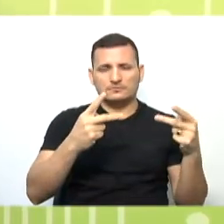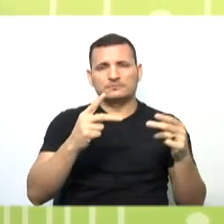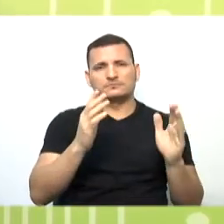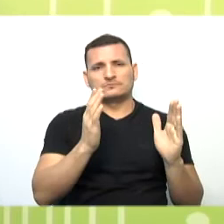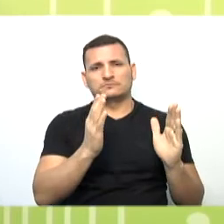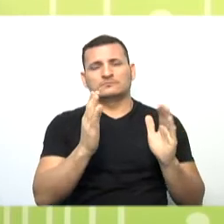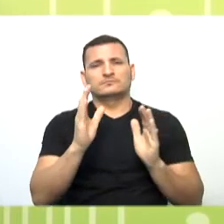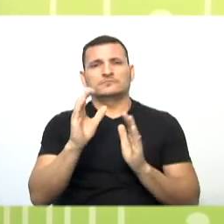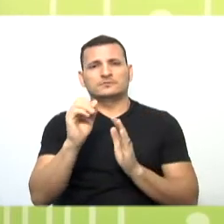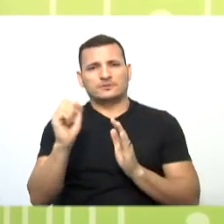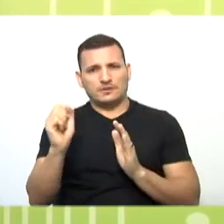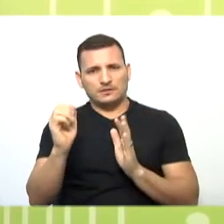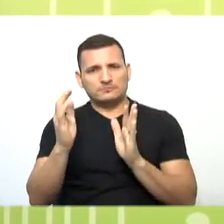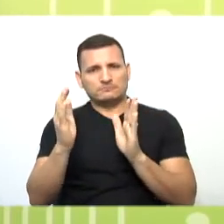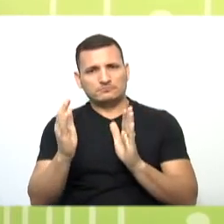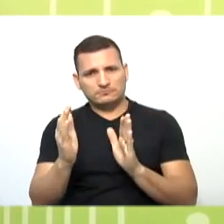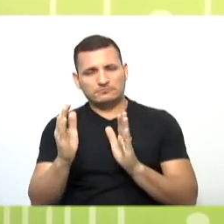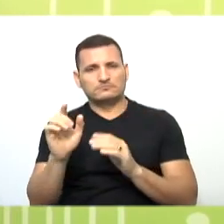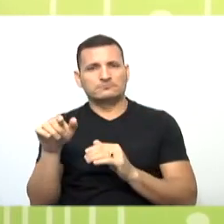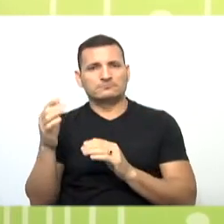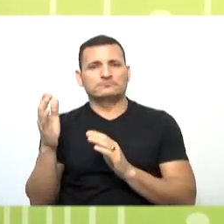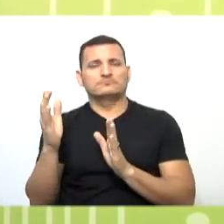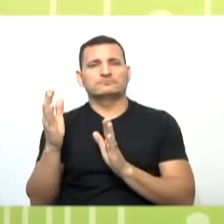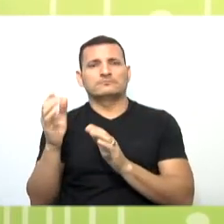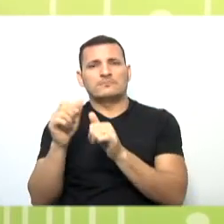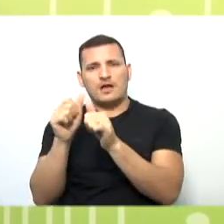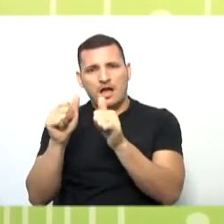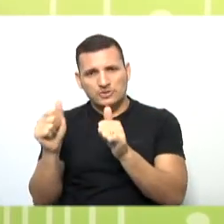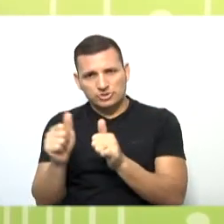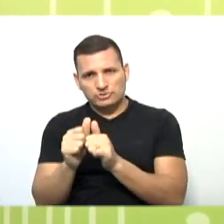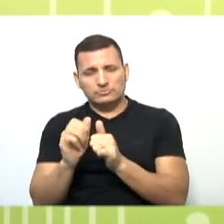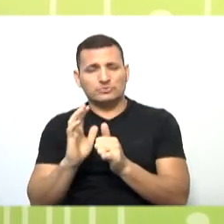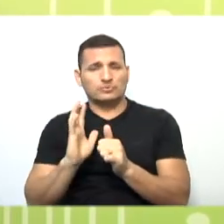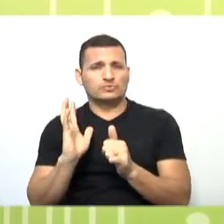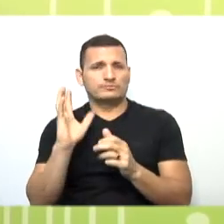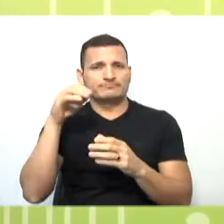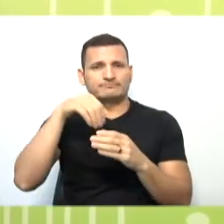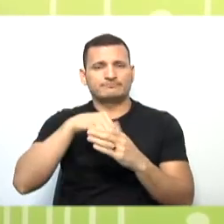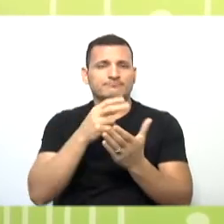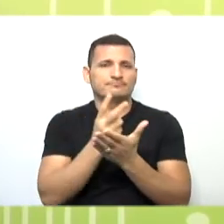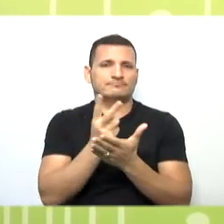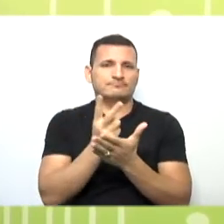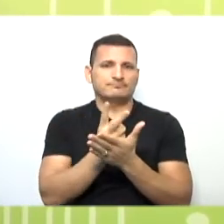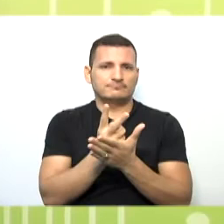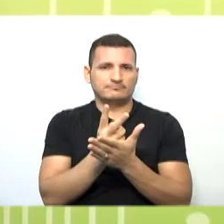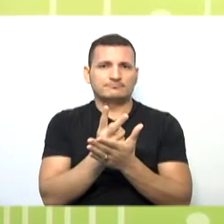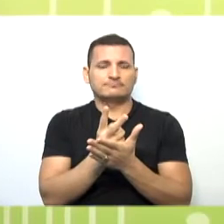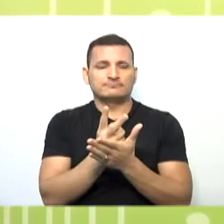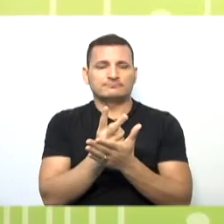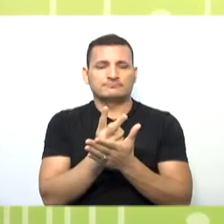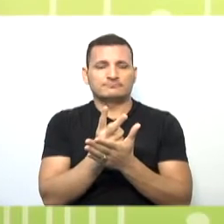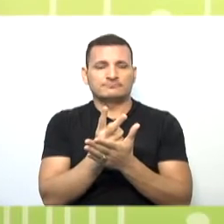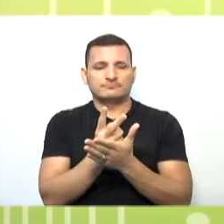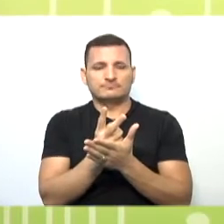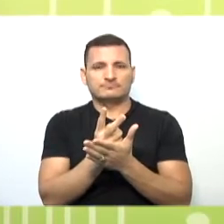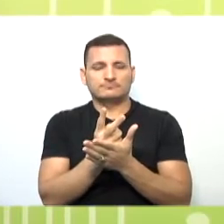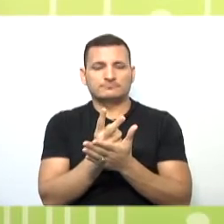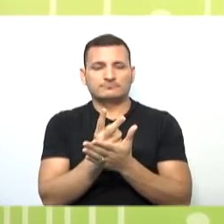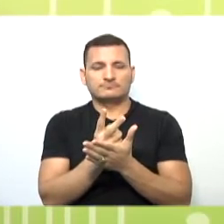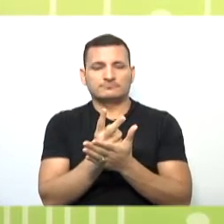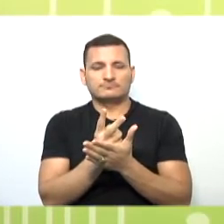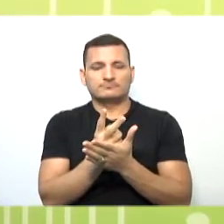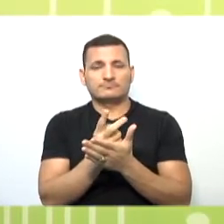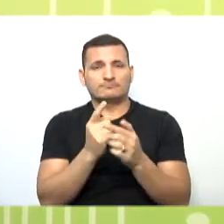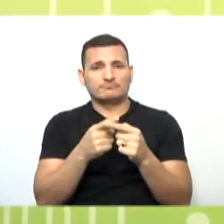CSS, as imagens que nós vamos colocar da lâmpada devem estar todos no mesmo local, certo? Porque